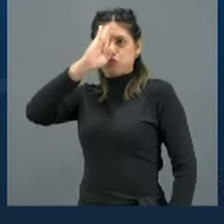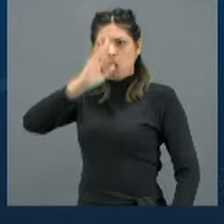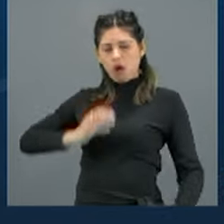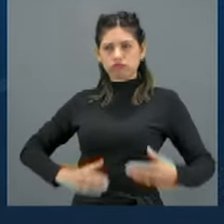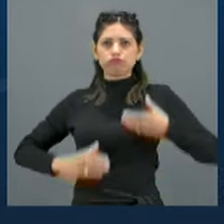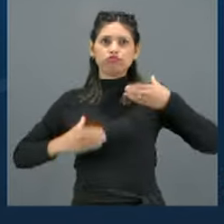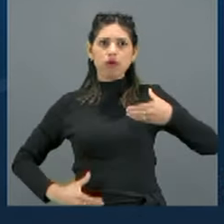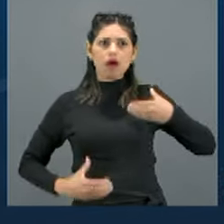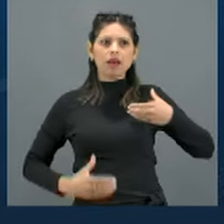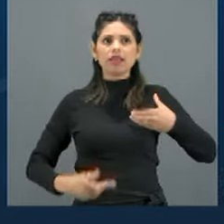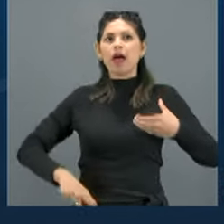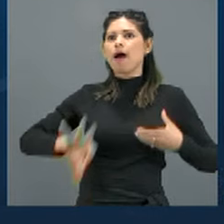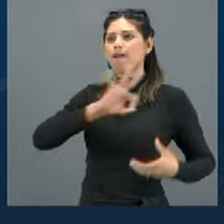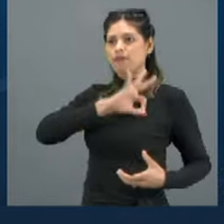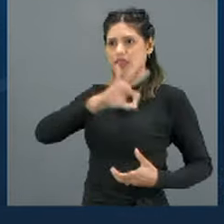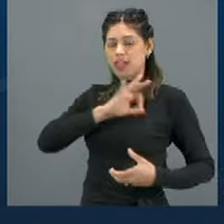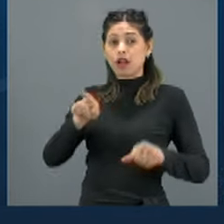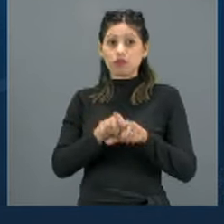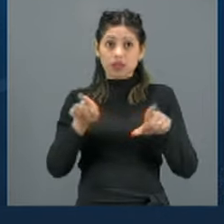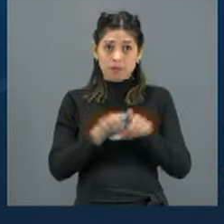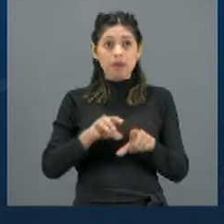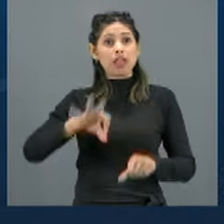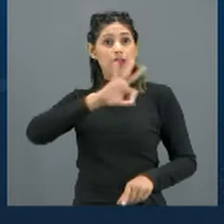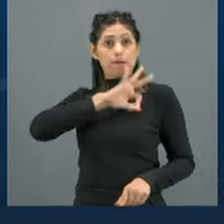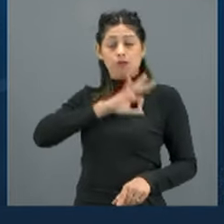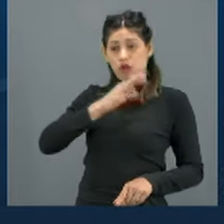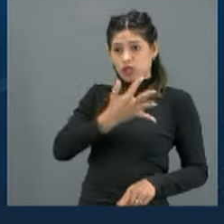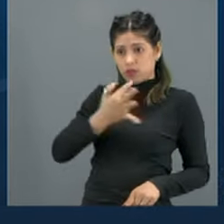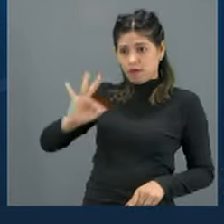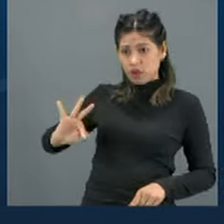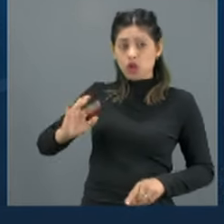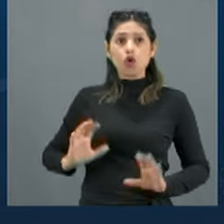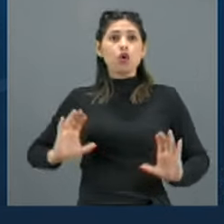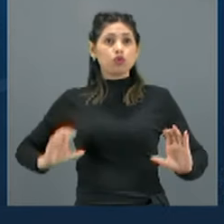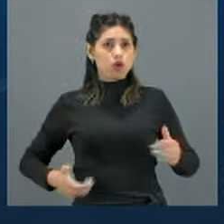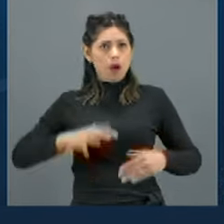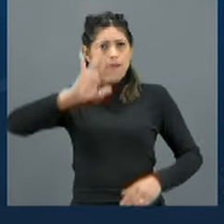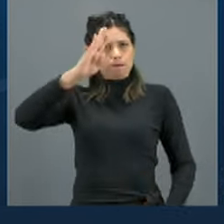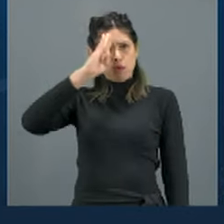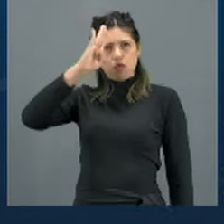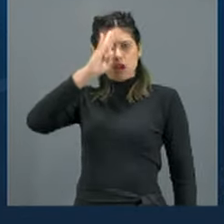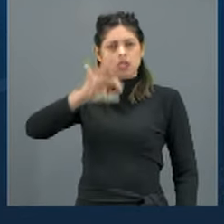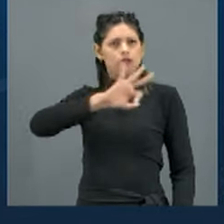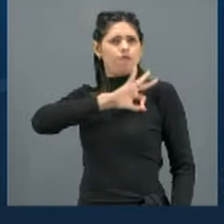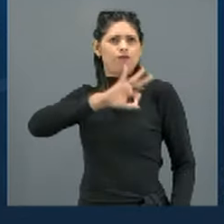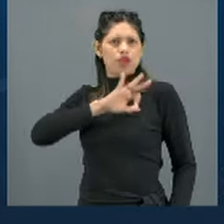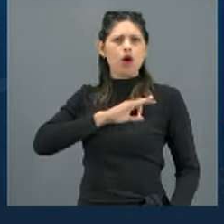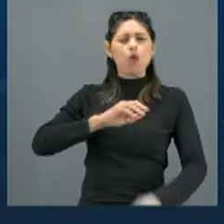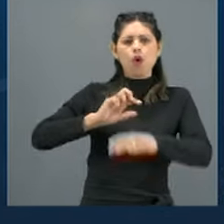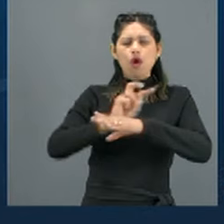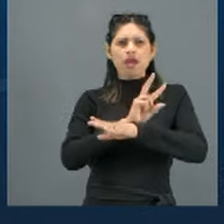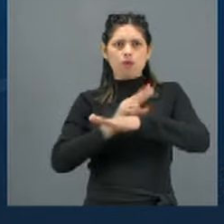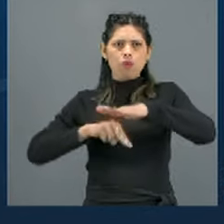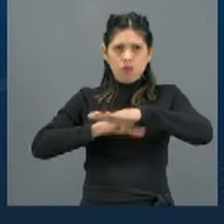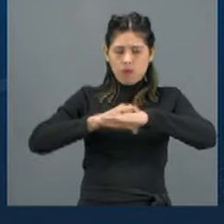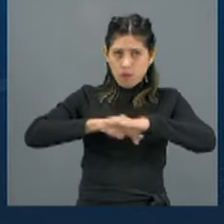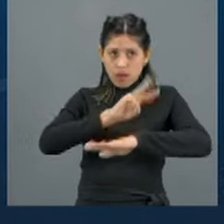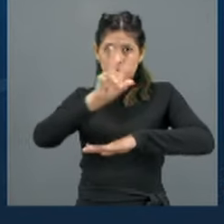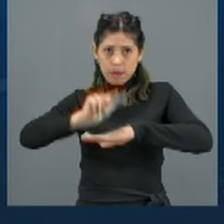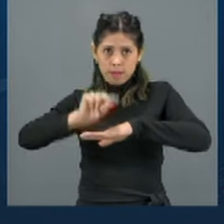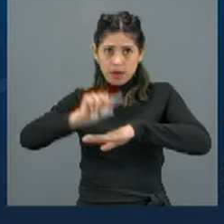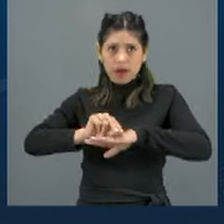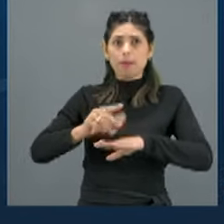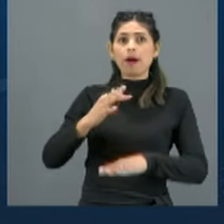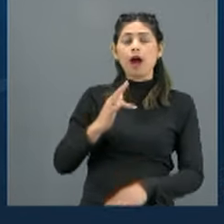Federal, da Polícia Rodoviária Federal, da Força Nacional, do IBAMA, da FUNAI, do Ministério